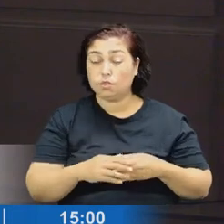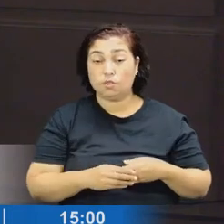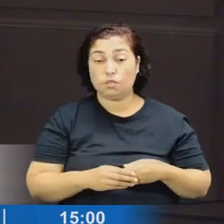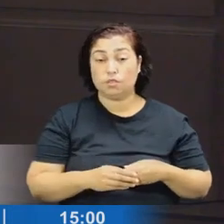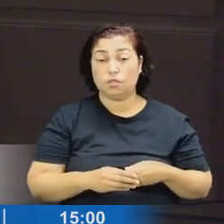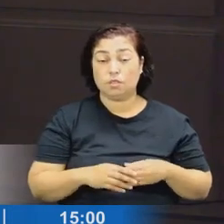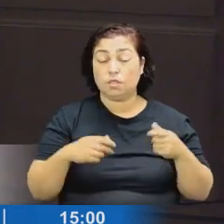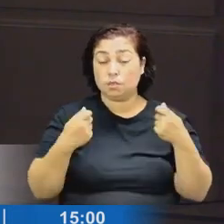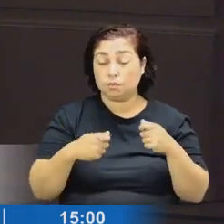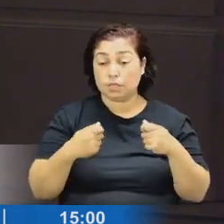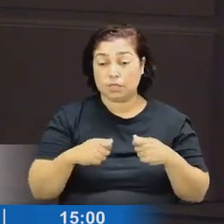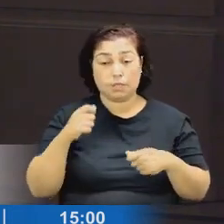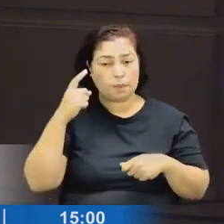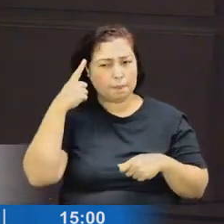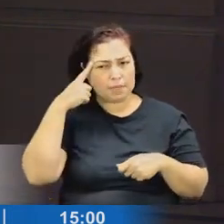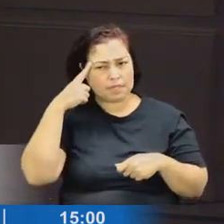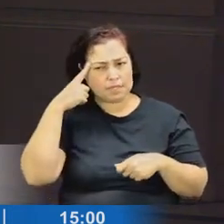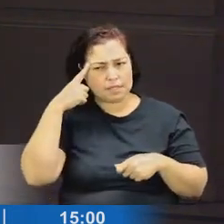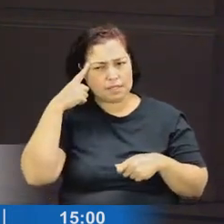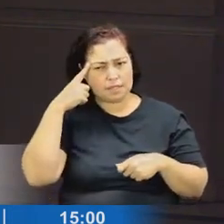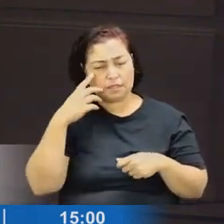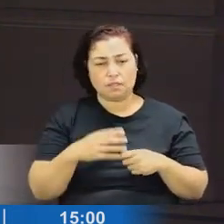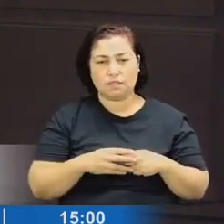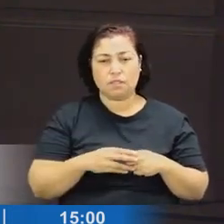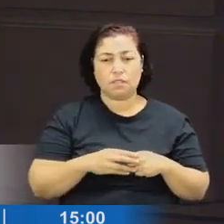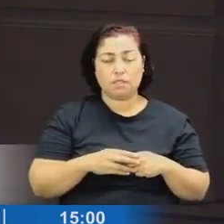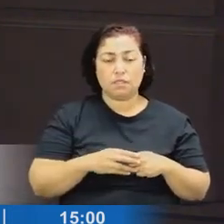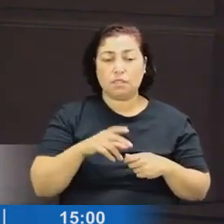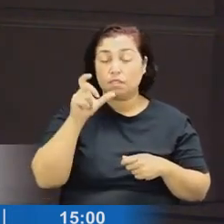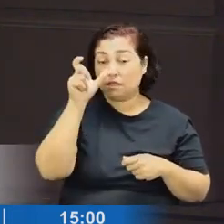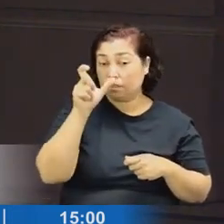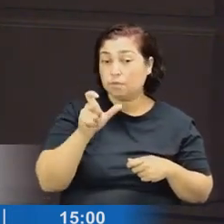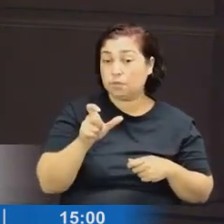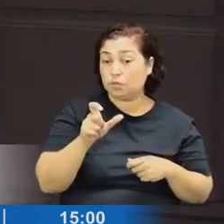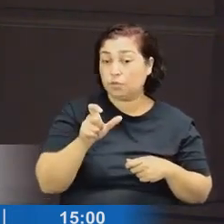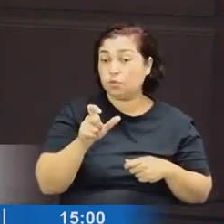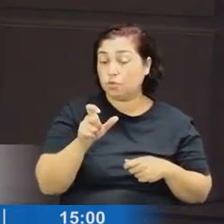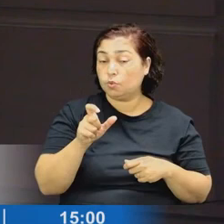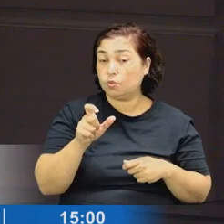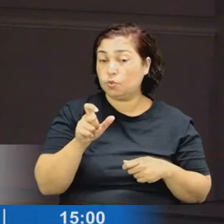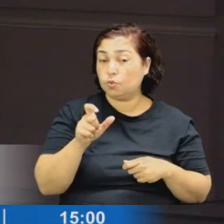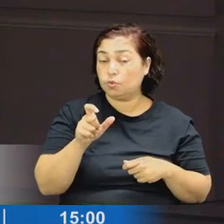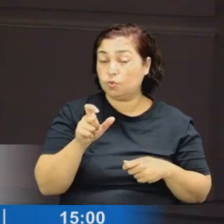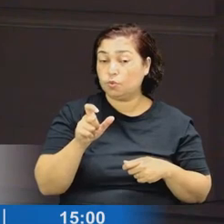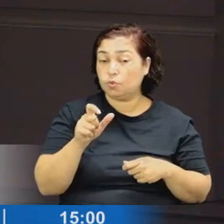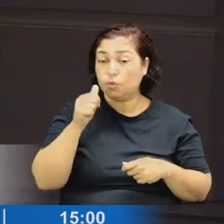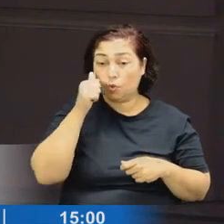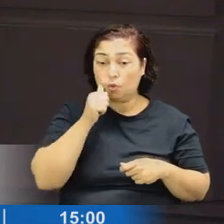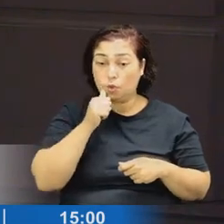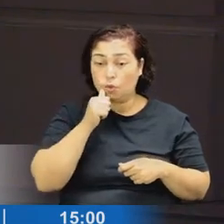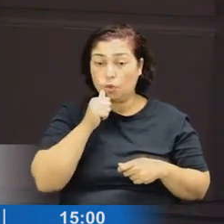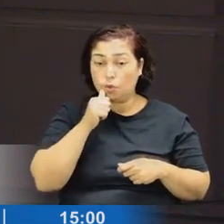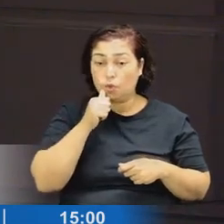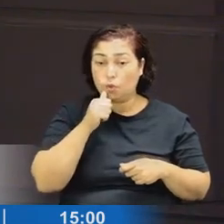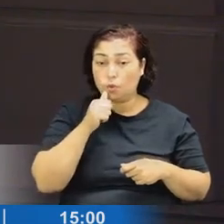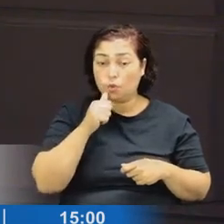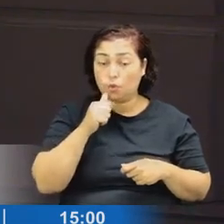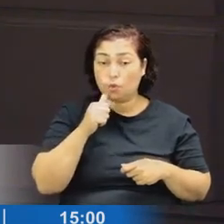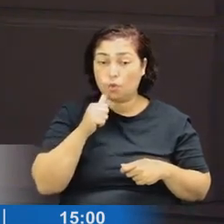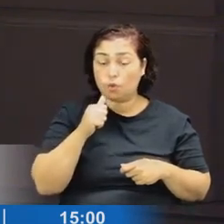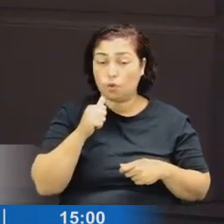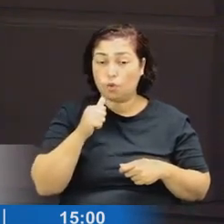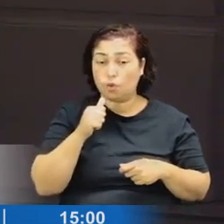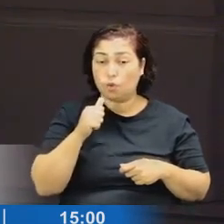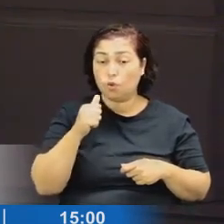aí você tem que pensar o seguinte essa candidata ela vai ser um bom exemplo para você entender o público dela ó a primeira coisa em comunicação